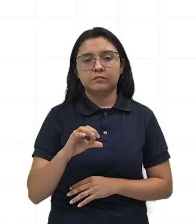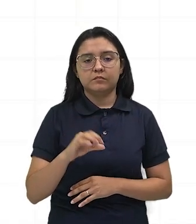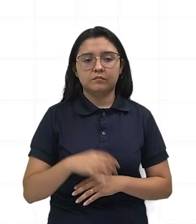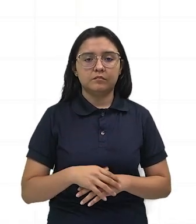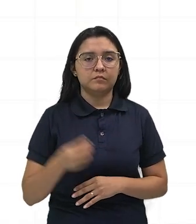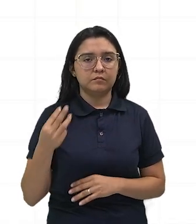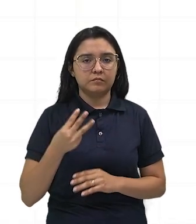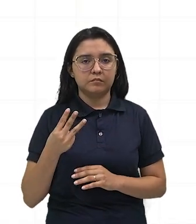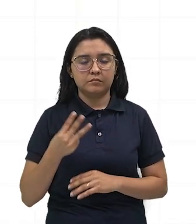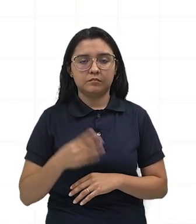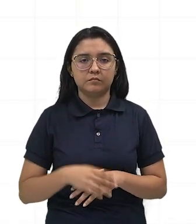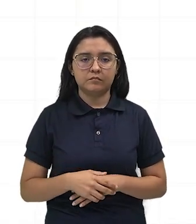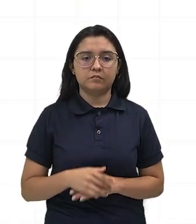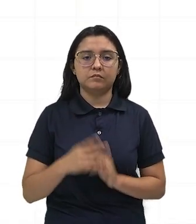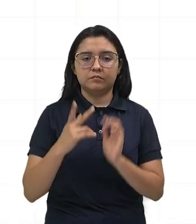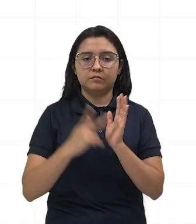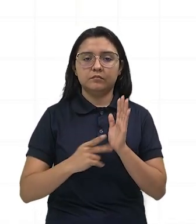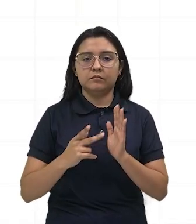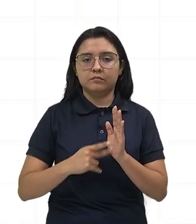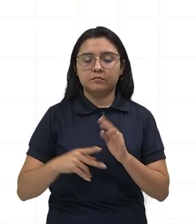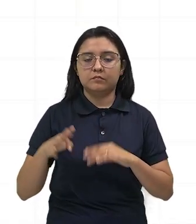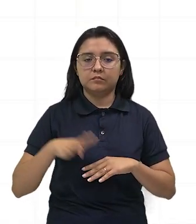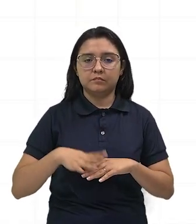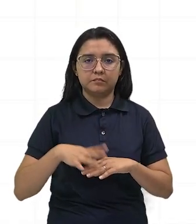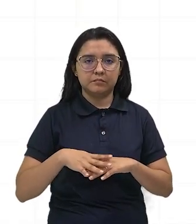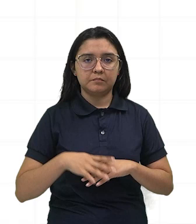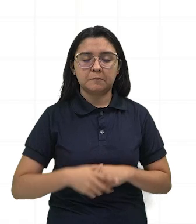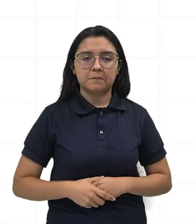de matemática.